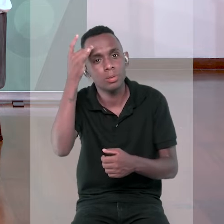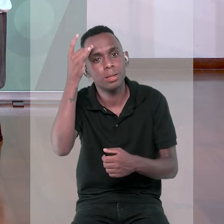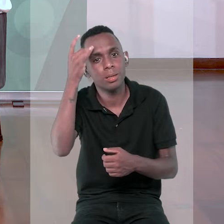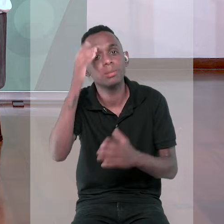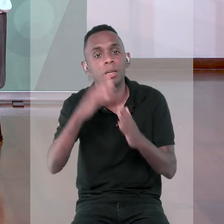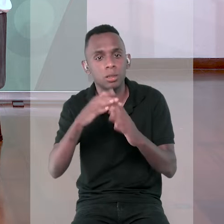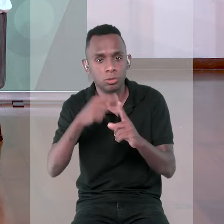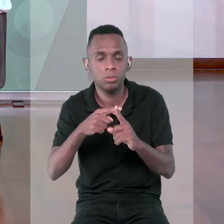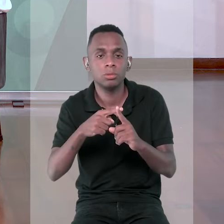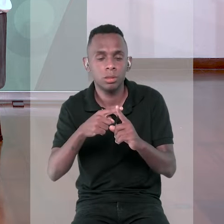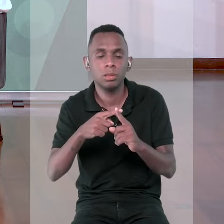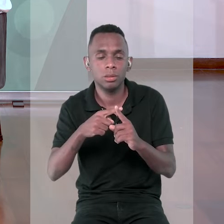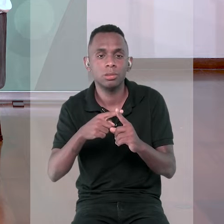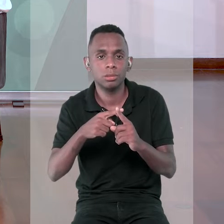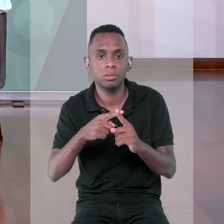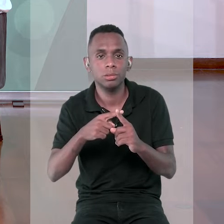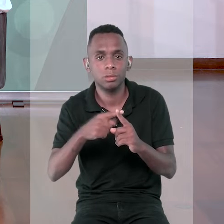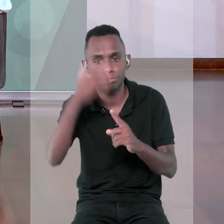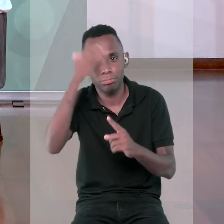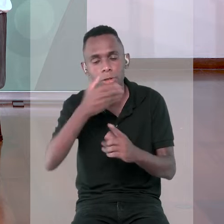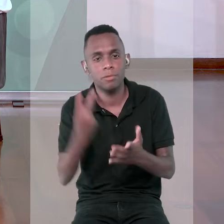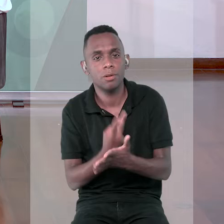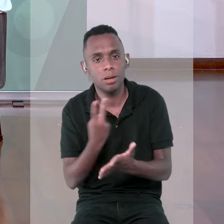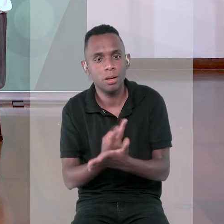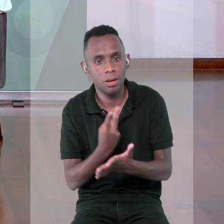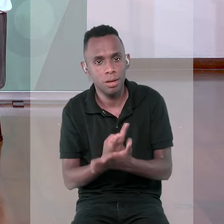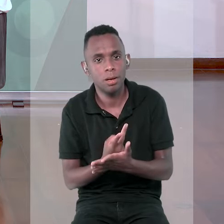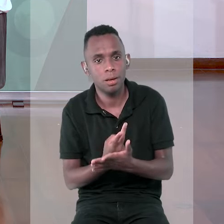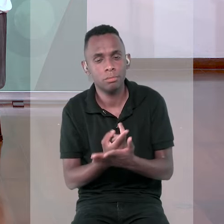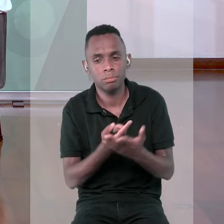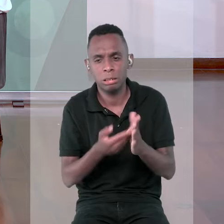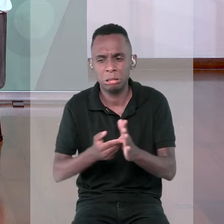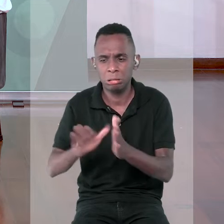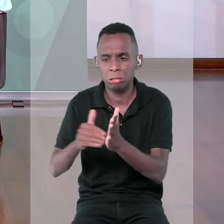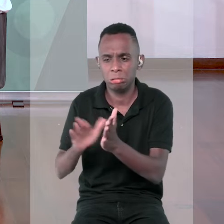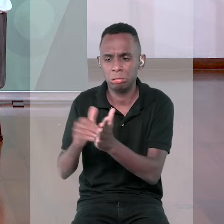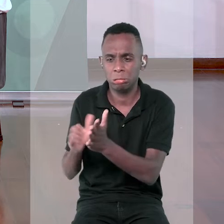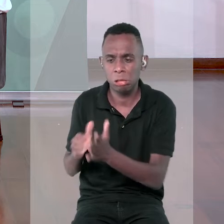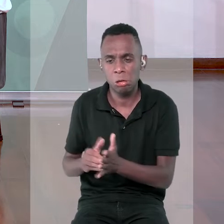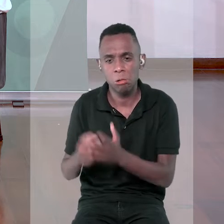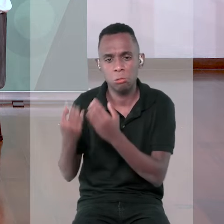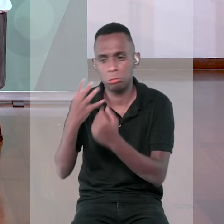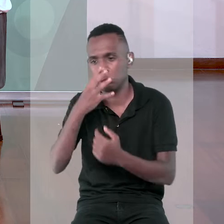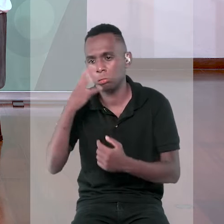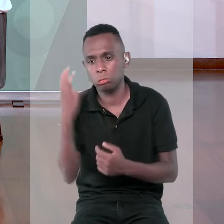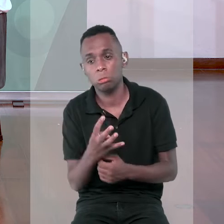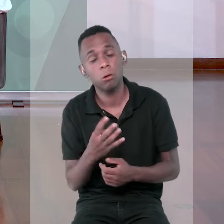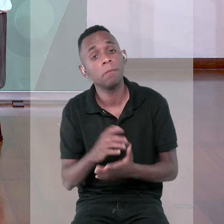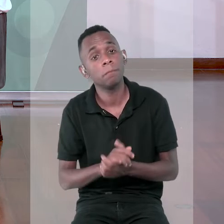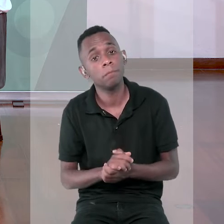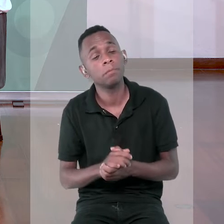Igreja reconheceu o erro, excomungou os acusadores dela, né? E até